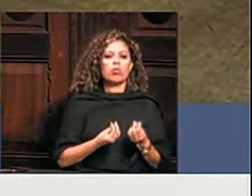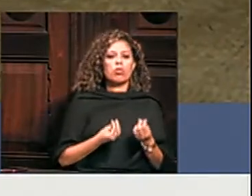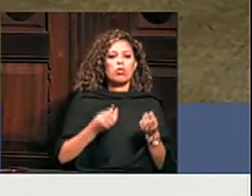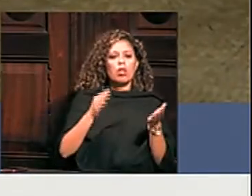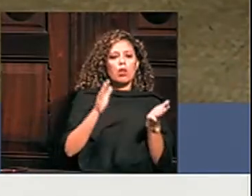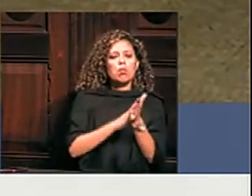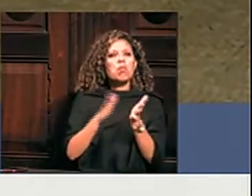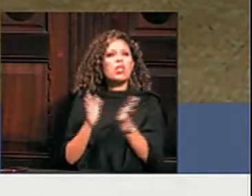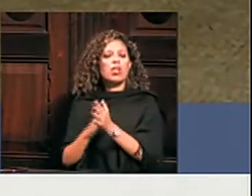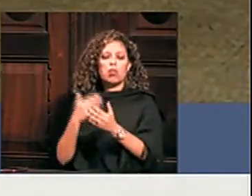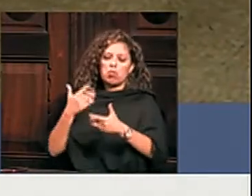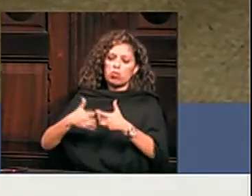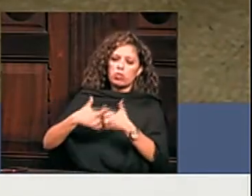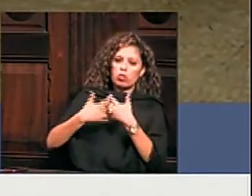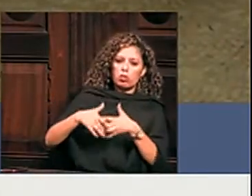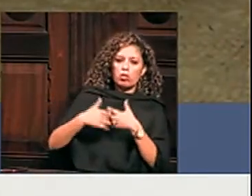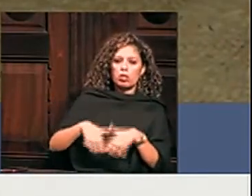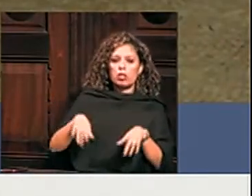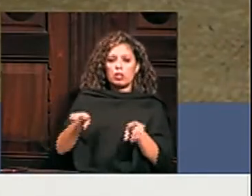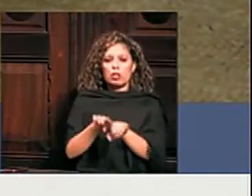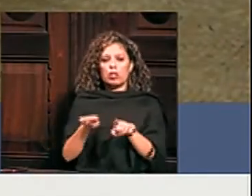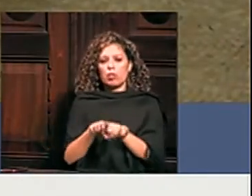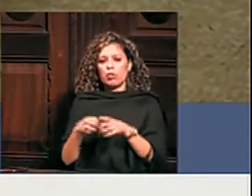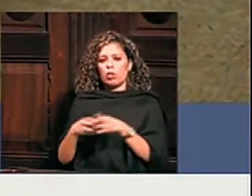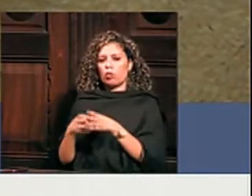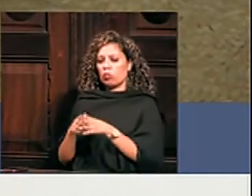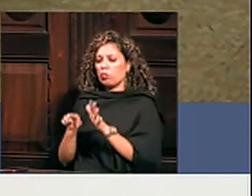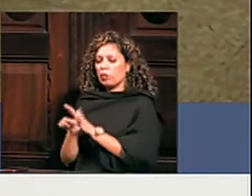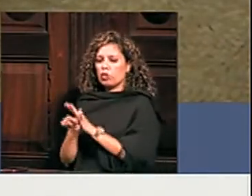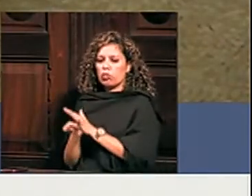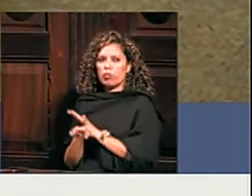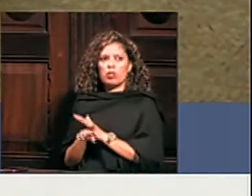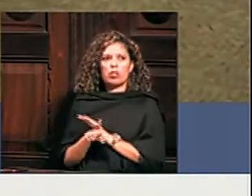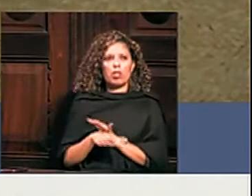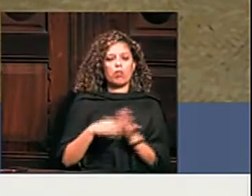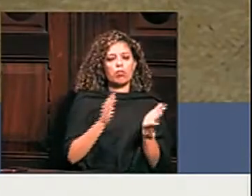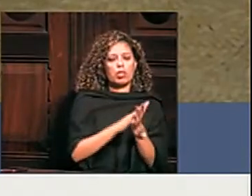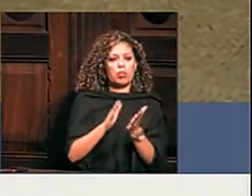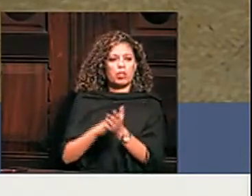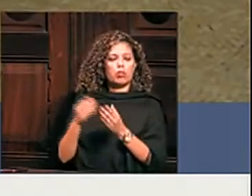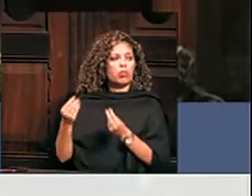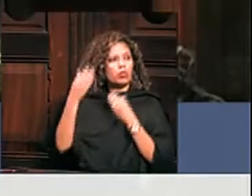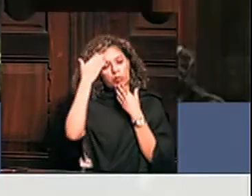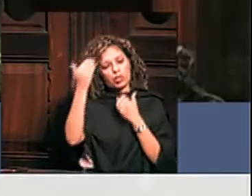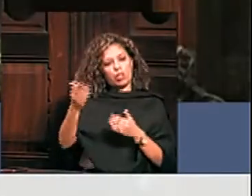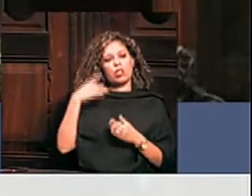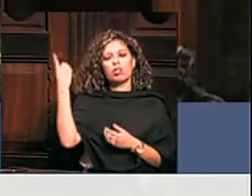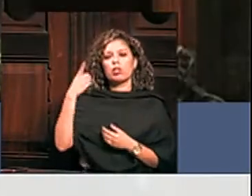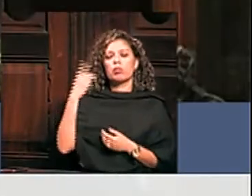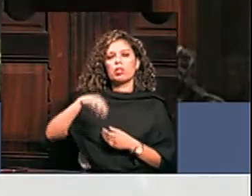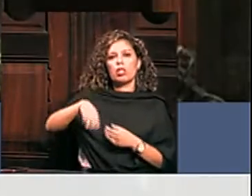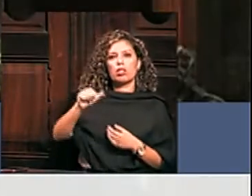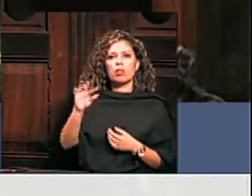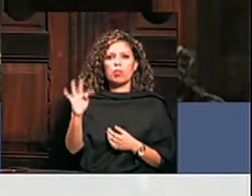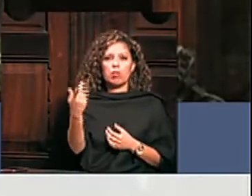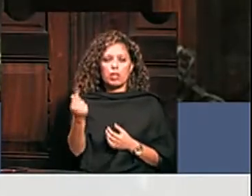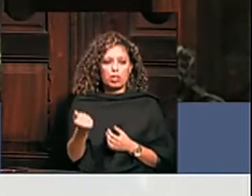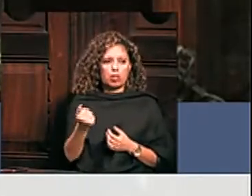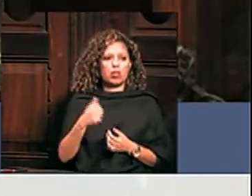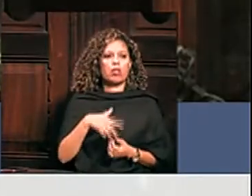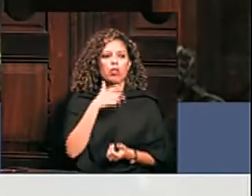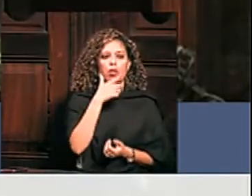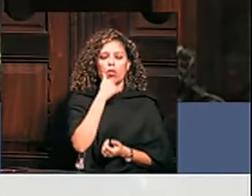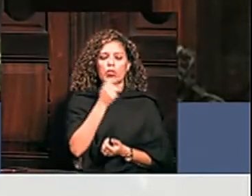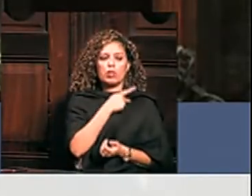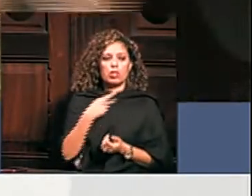UESO, parabéns aos servidores da Controladoria e parabéns ao Parlamento Fluminense. Muito obrigado. Deputada Marta Rocha.